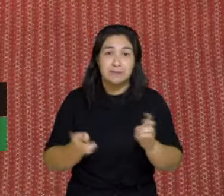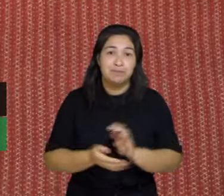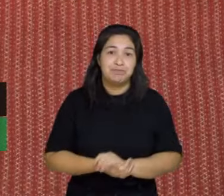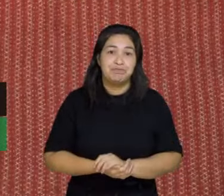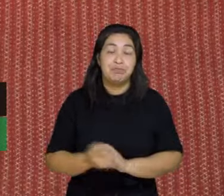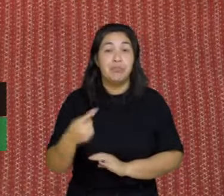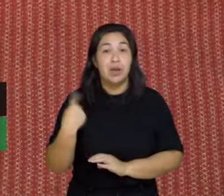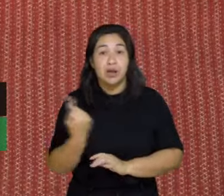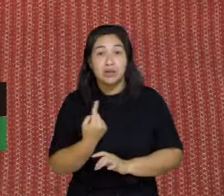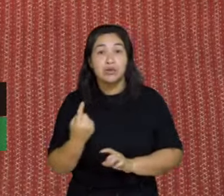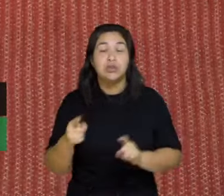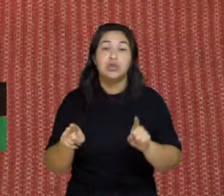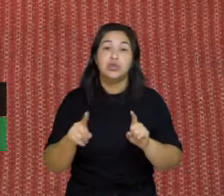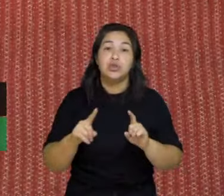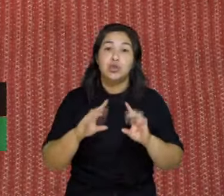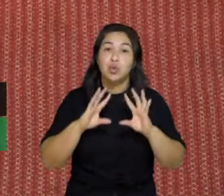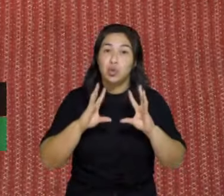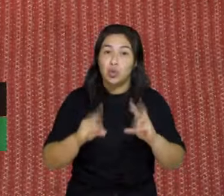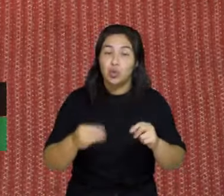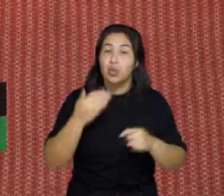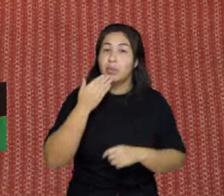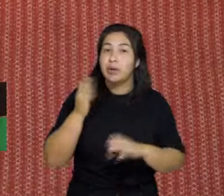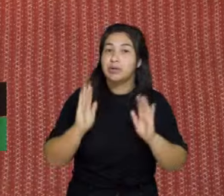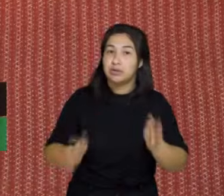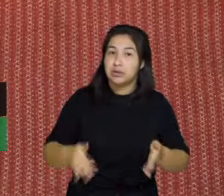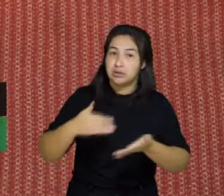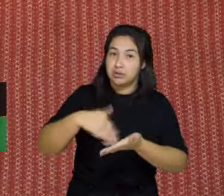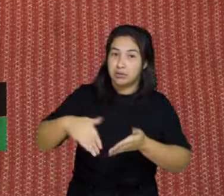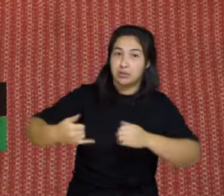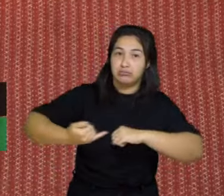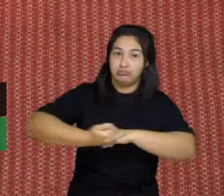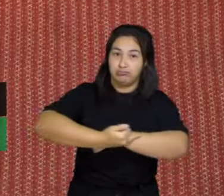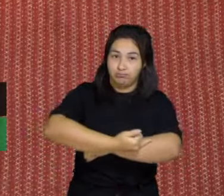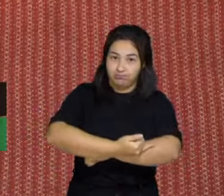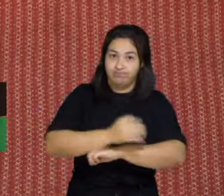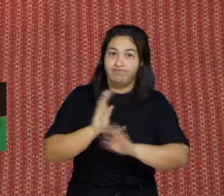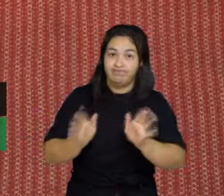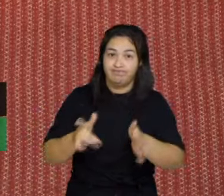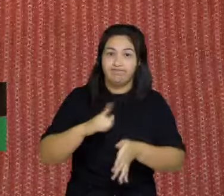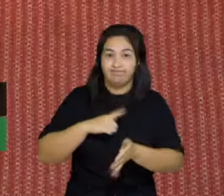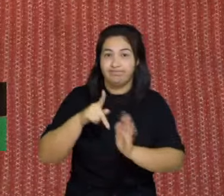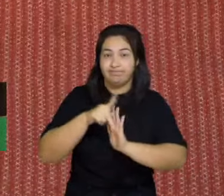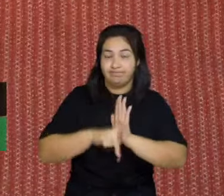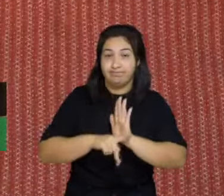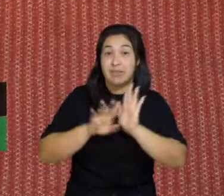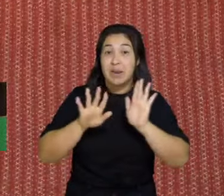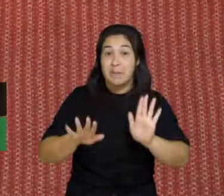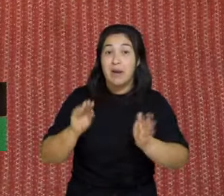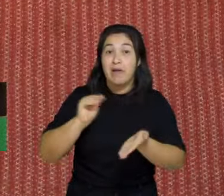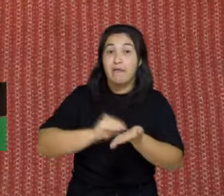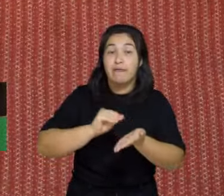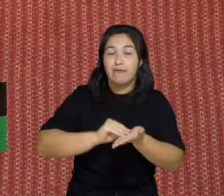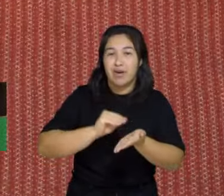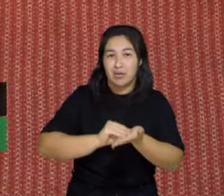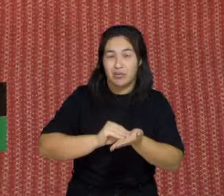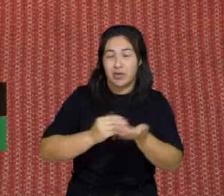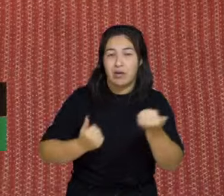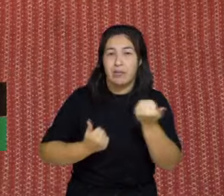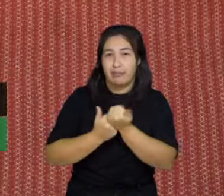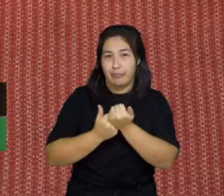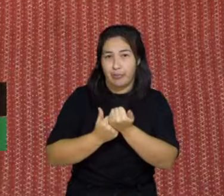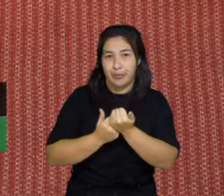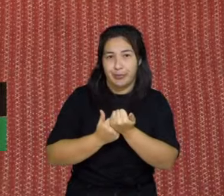esse pedido à Secretaria da Infraestrutura, que parece que já tem os projetos, mas agora acho que falta mais esse apoio dos deputados, esse